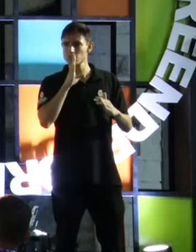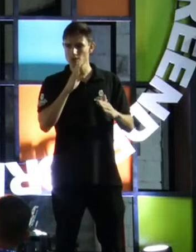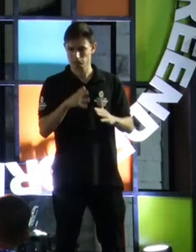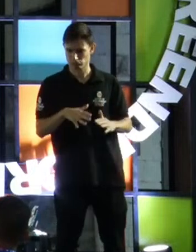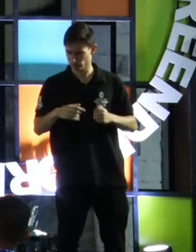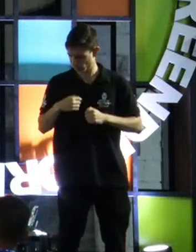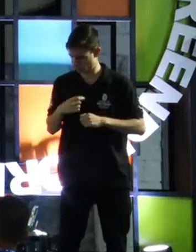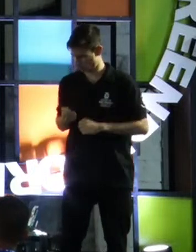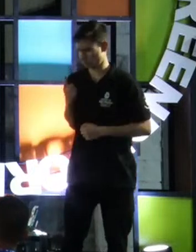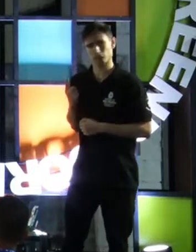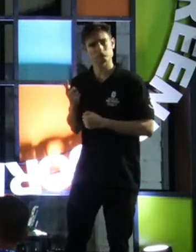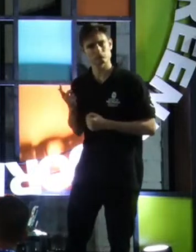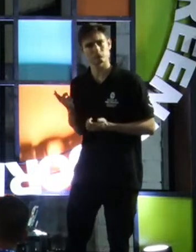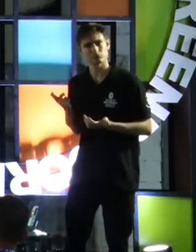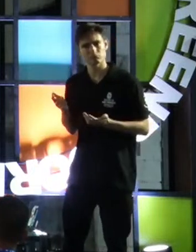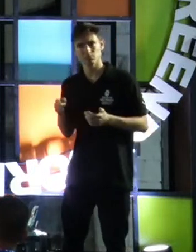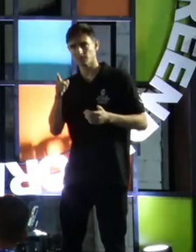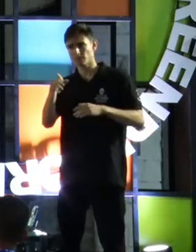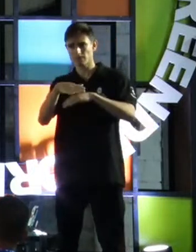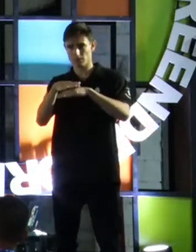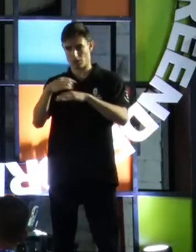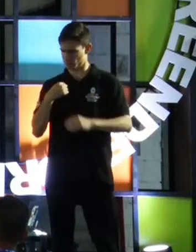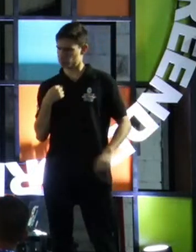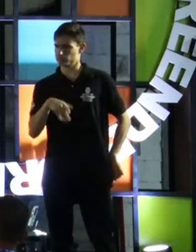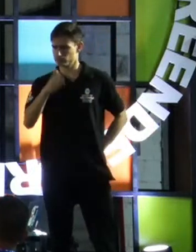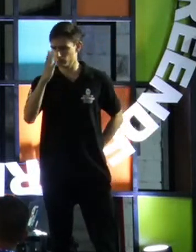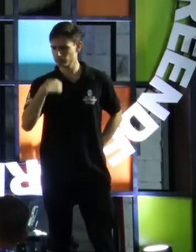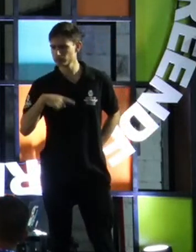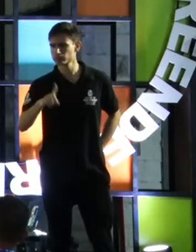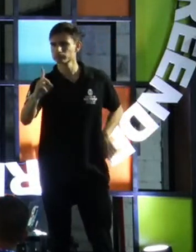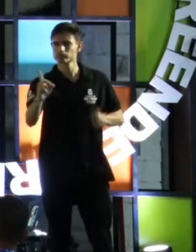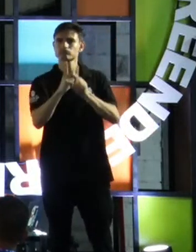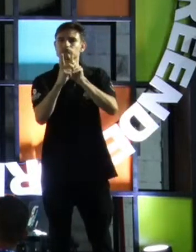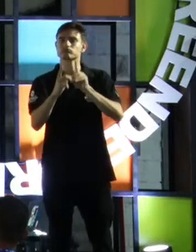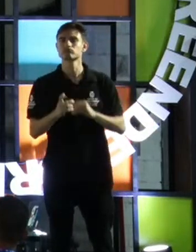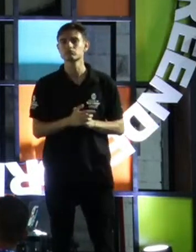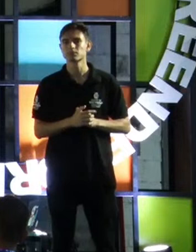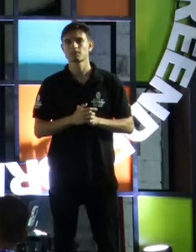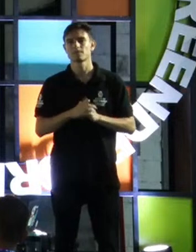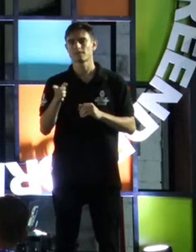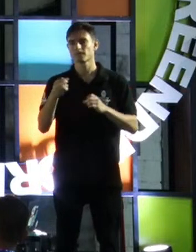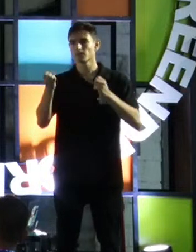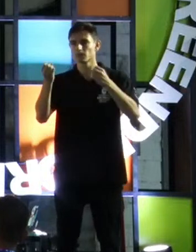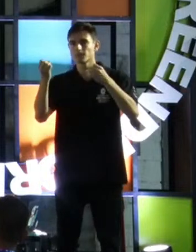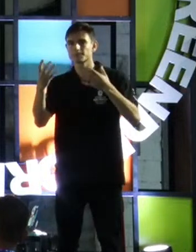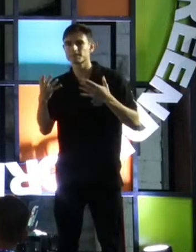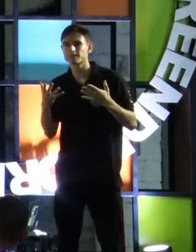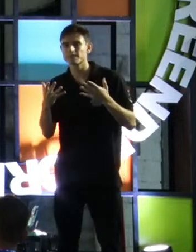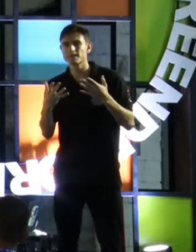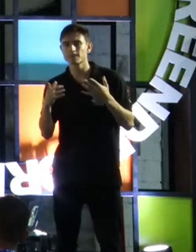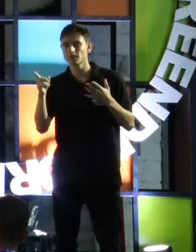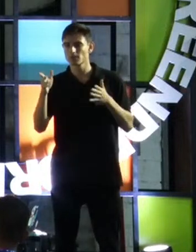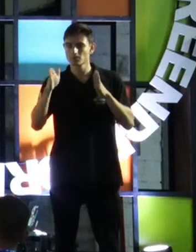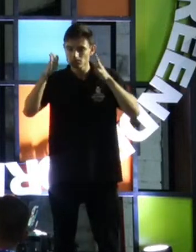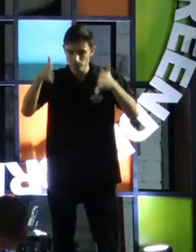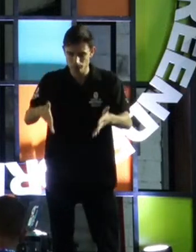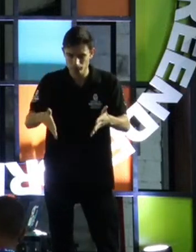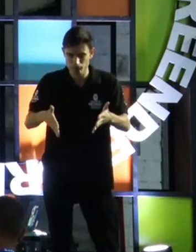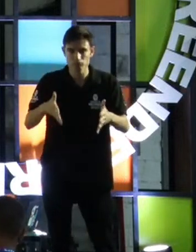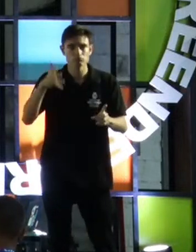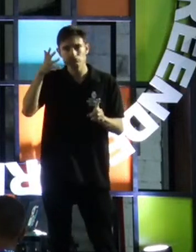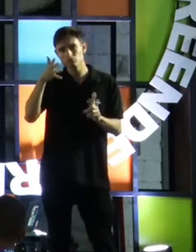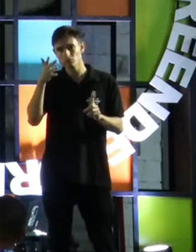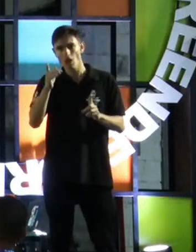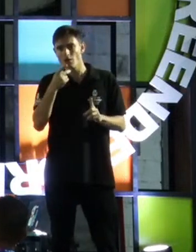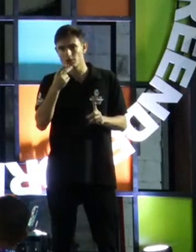Oxe, quem mais vai conversar com ele agora sou eu. E esse slide ele colocou quando estava chegando no evento, assim, disse,